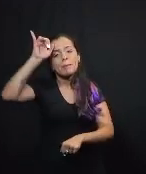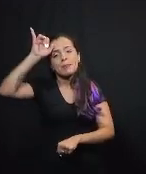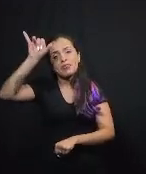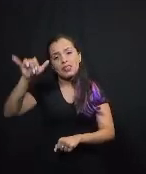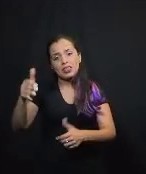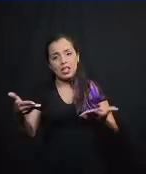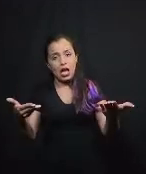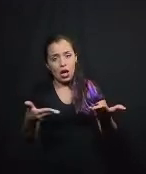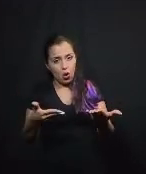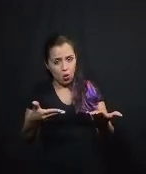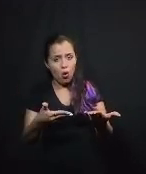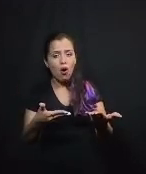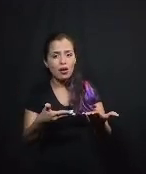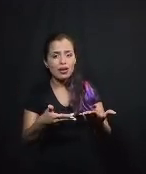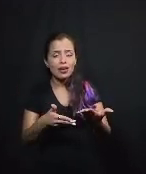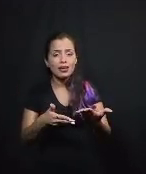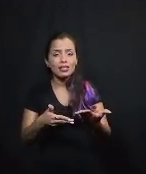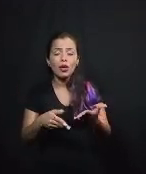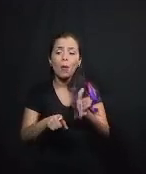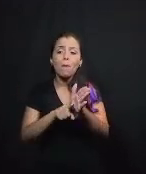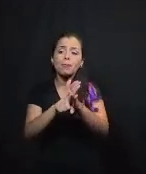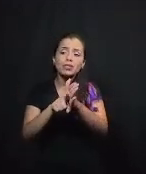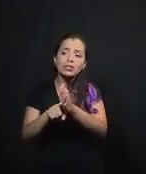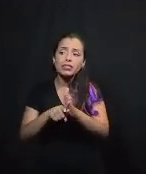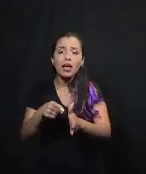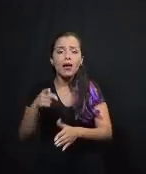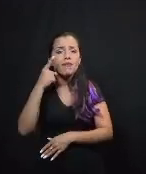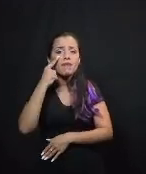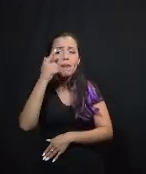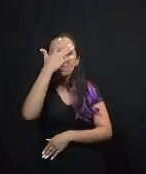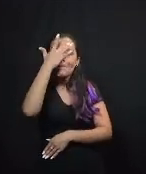nessa escolha e procurar os nomes de gente...